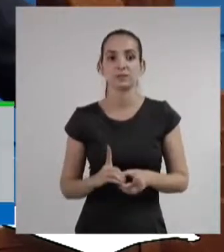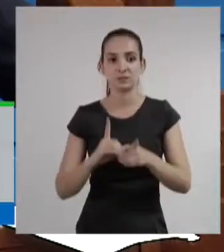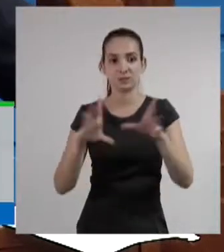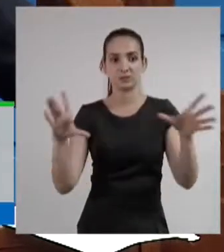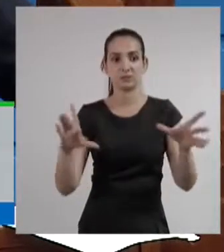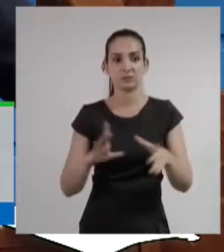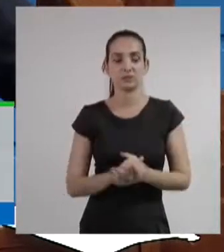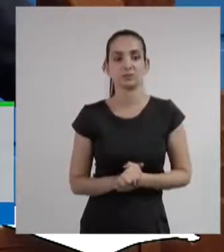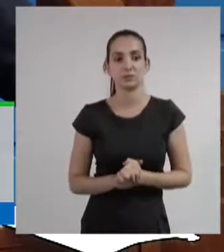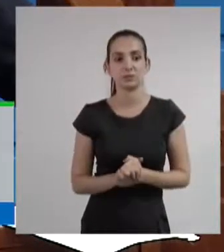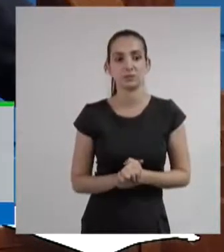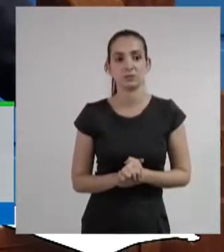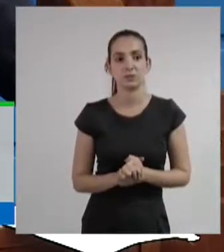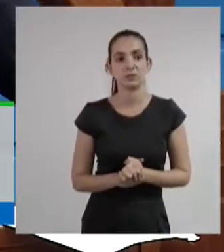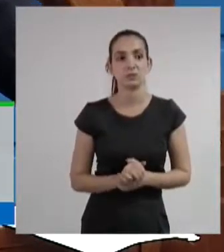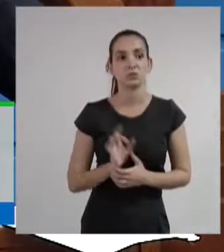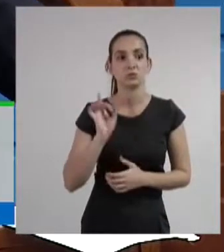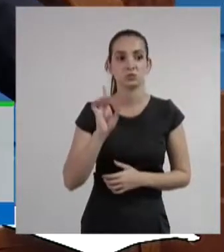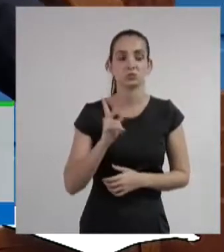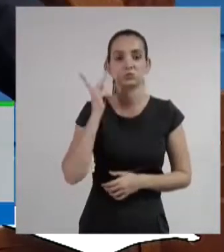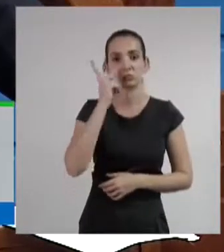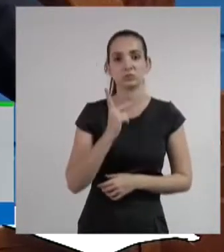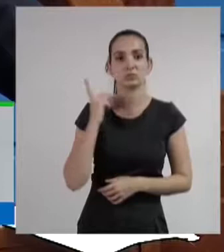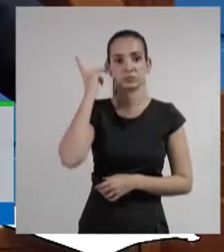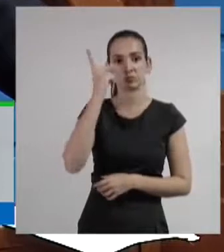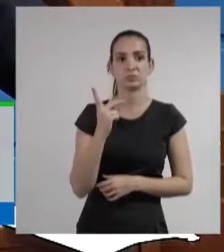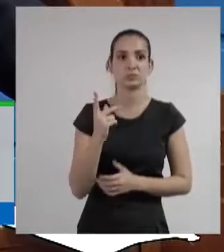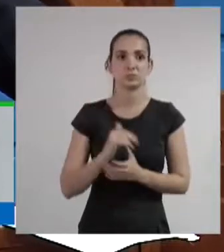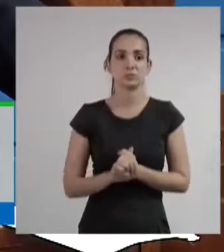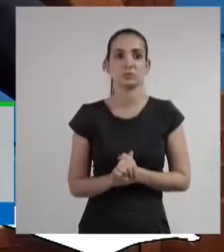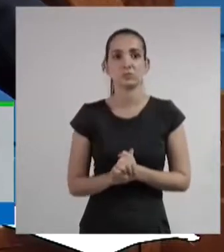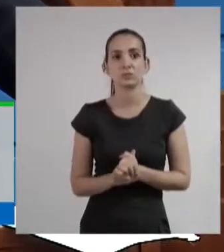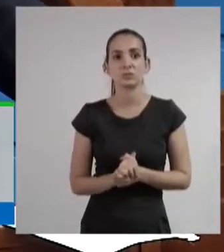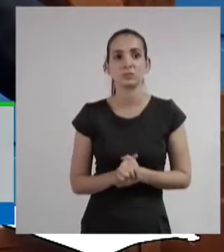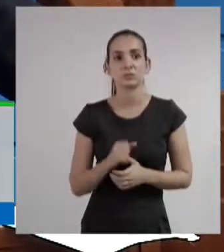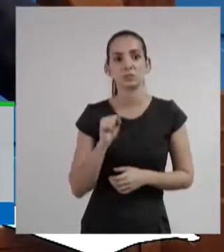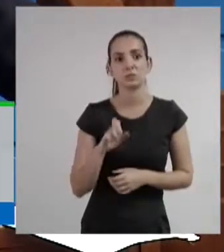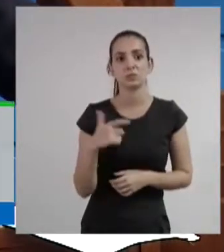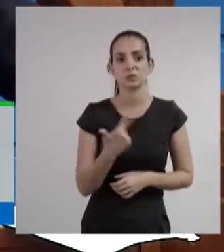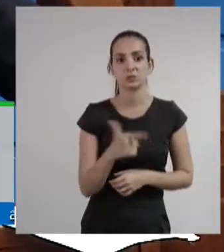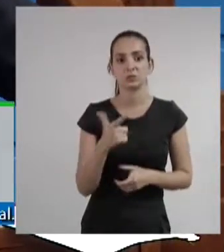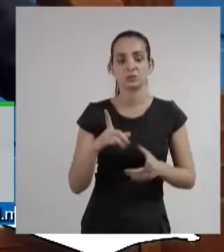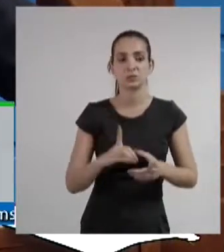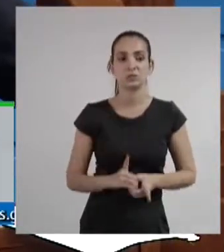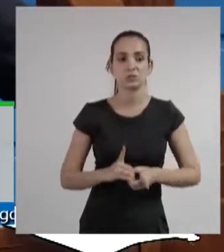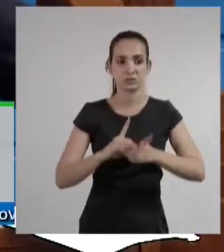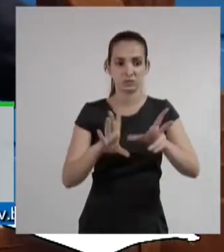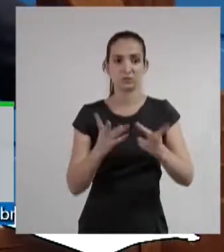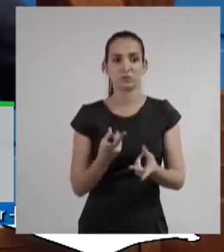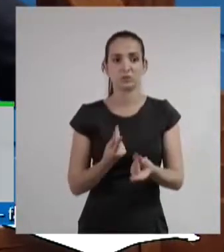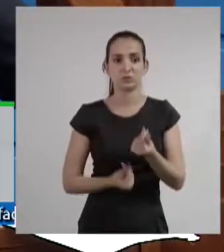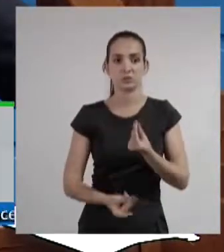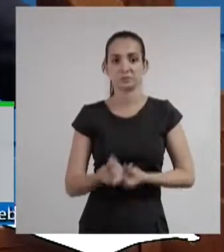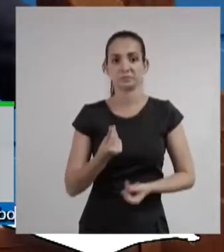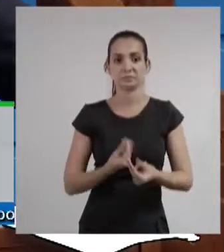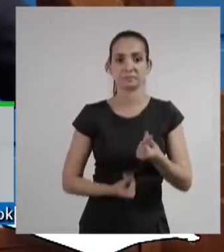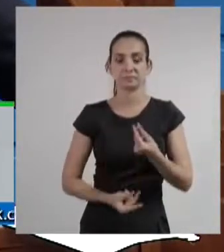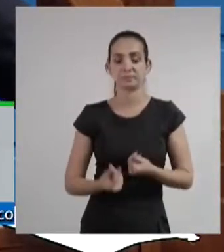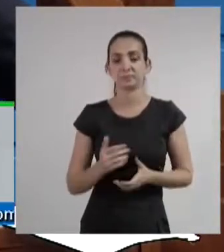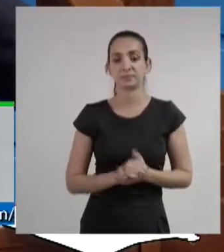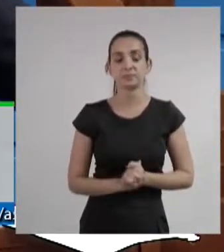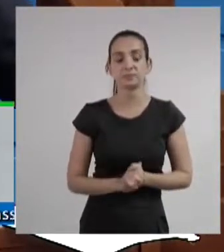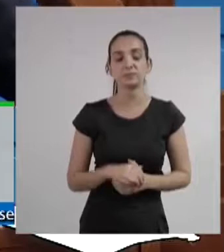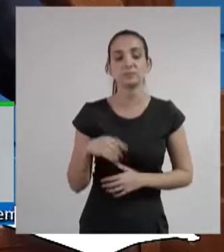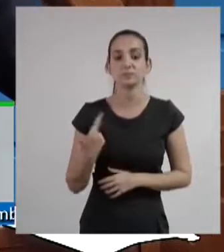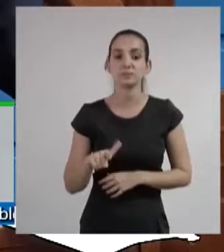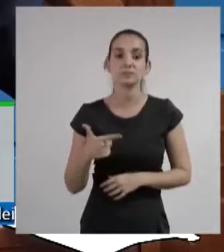democracia apenas política, se não houver também democracia econômica.